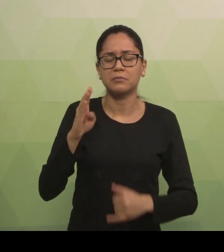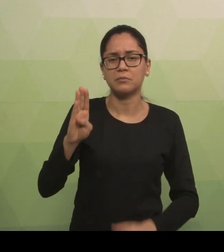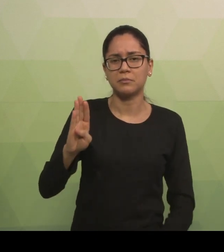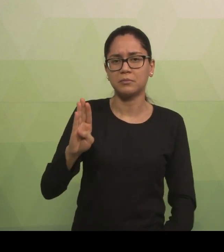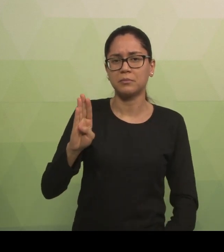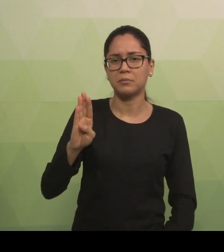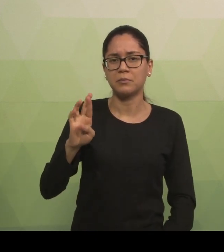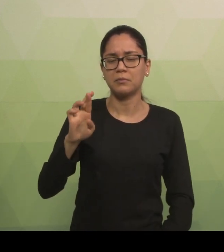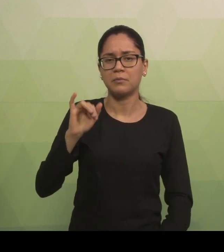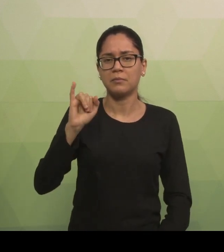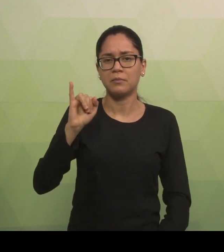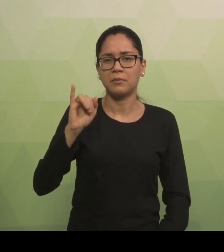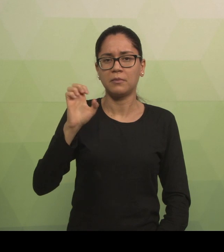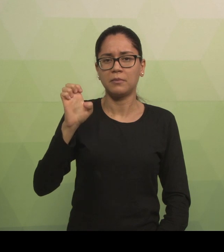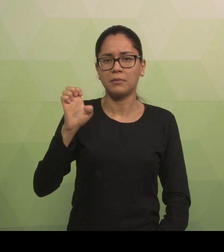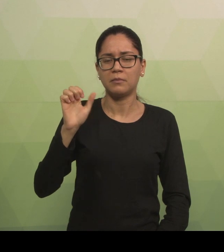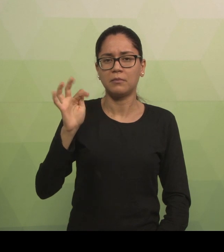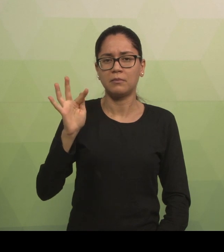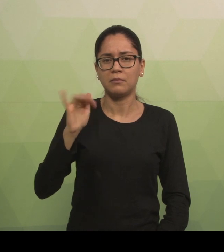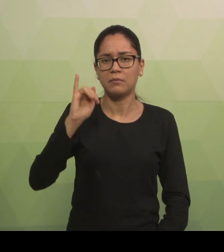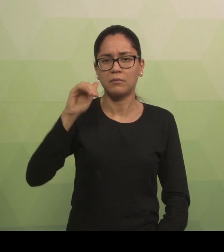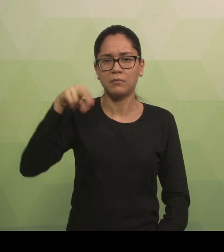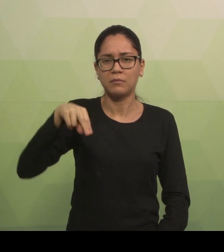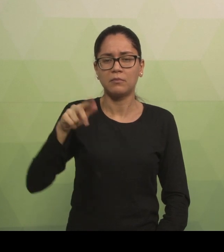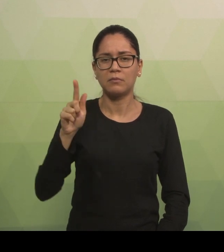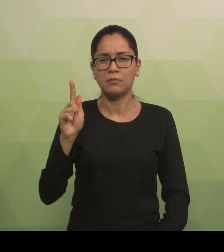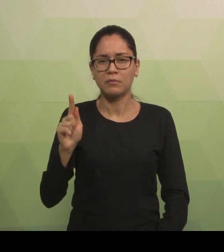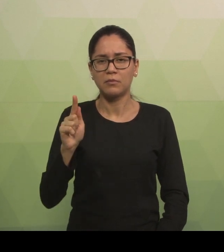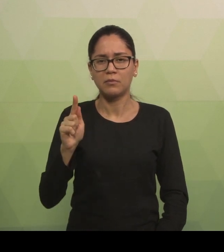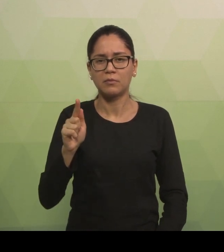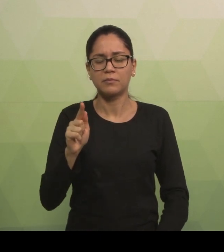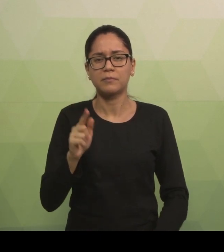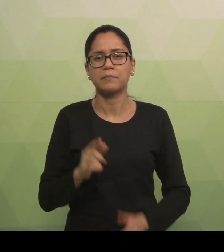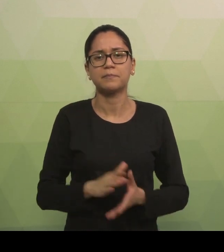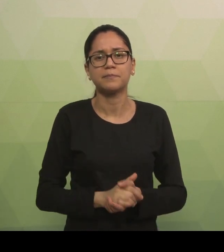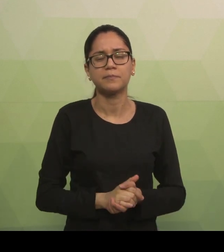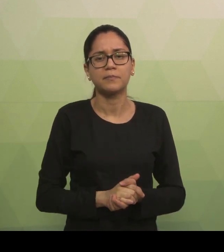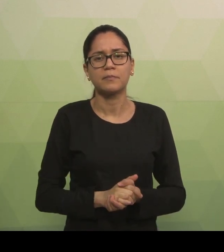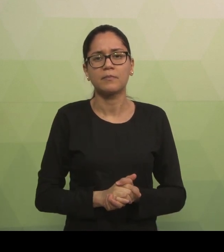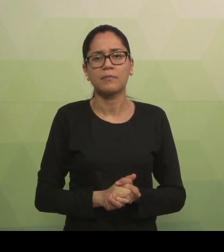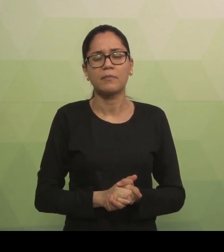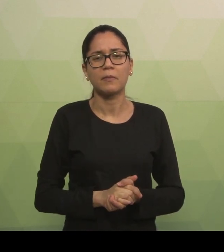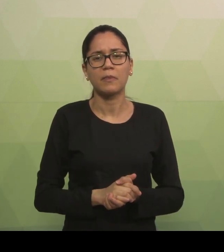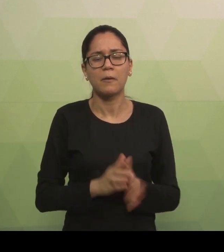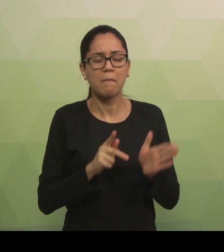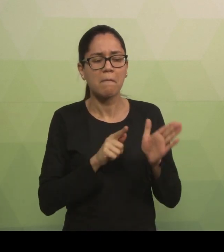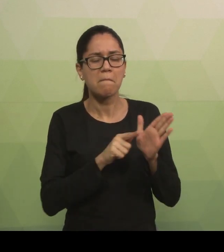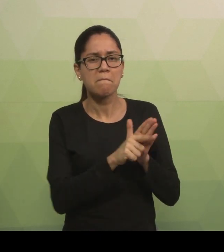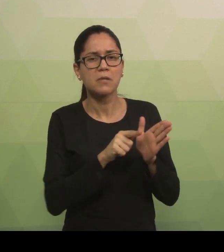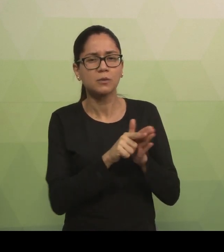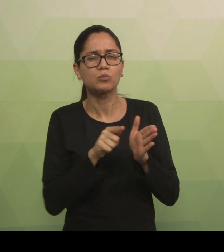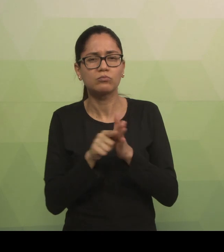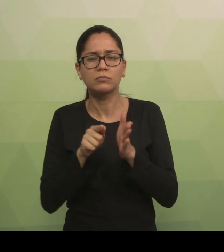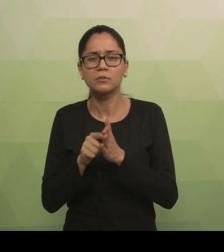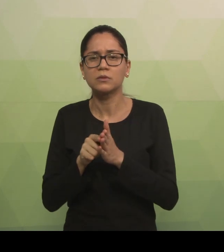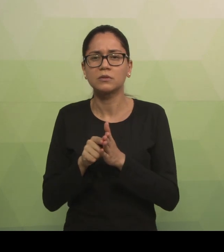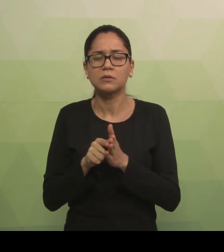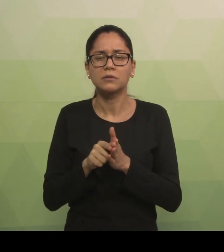briefing é um questionário que deverá ser feito junto ao cliente para definir o conteúdo e as características do